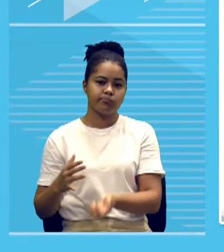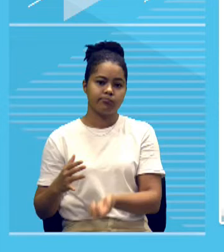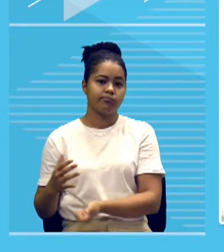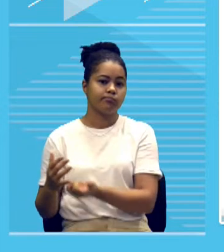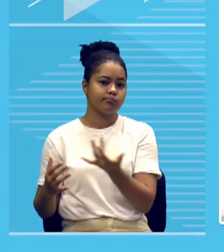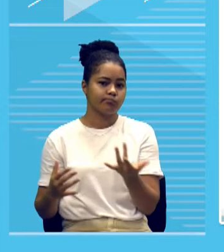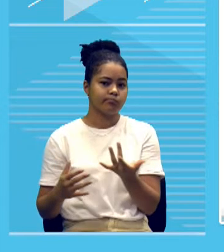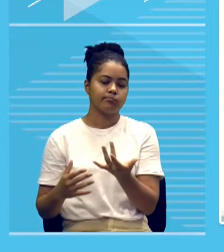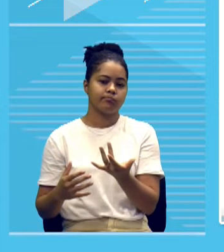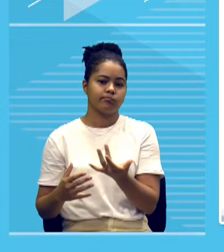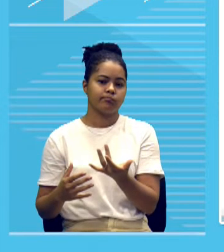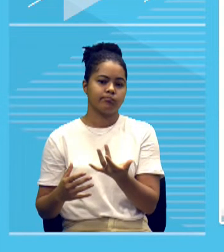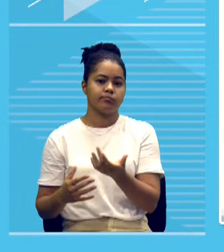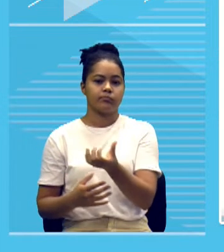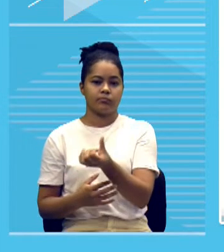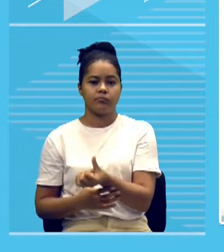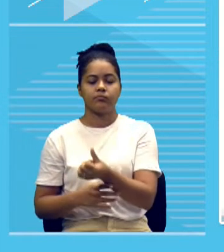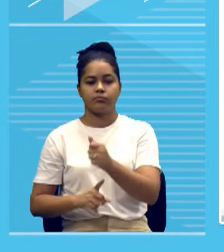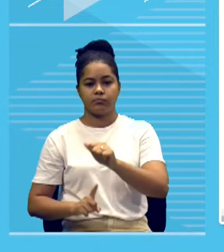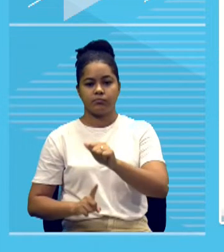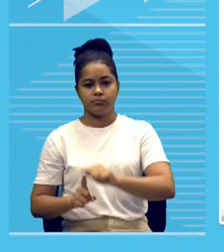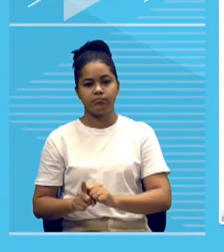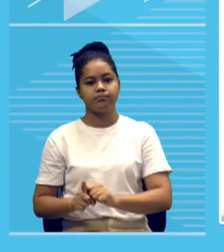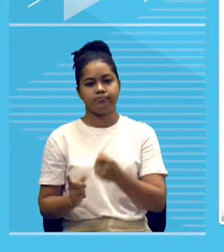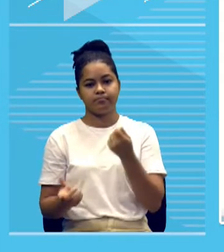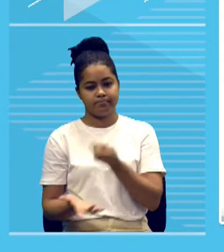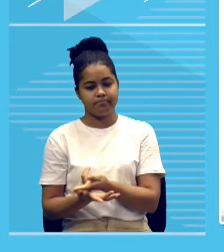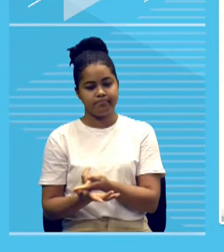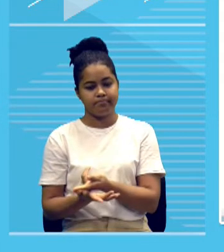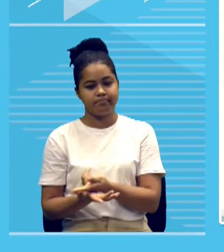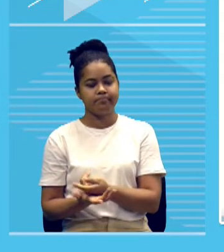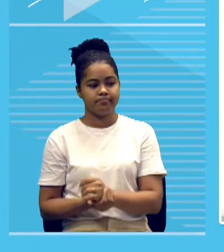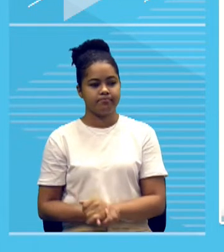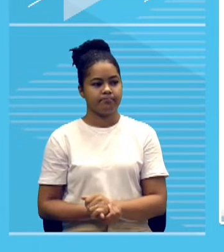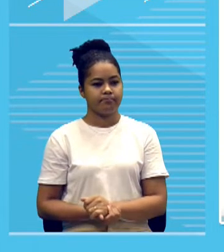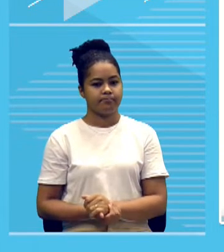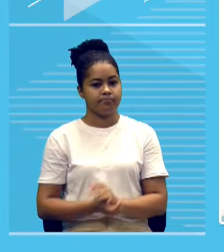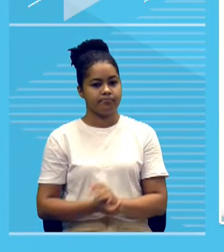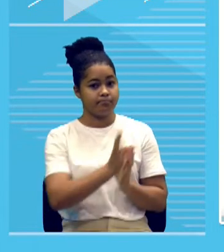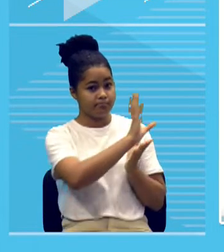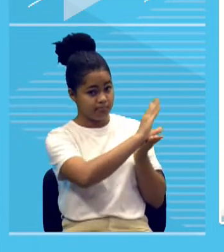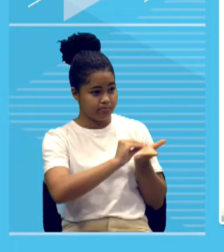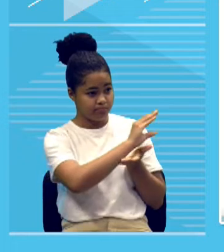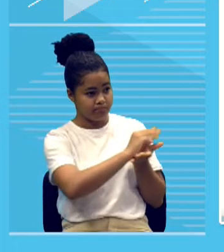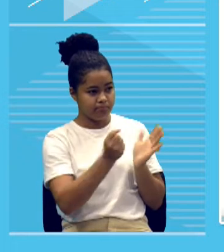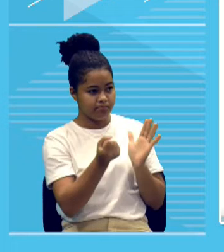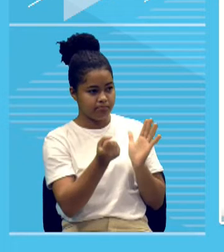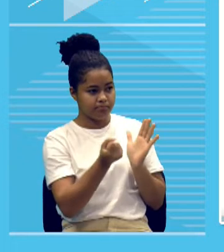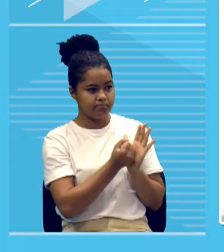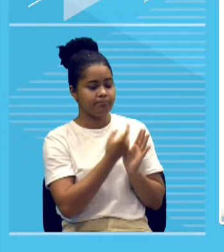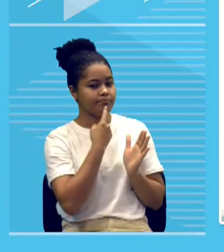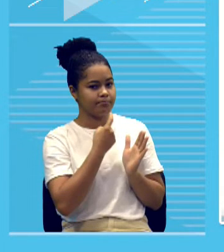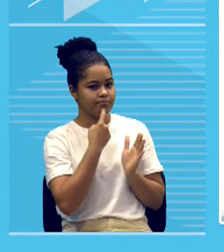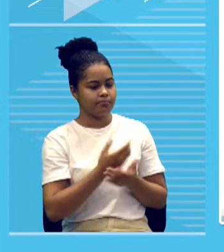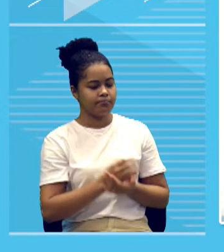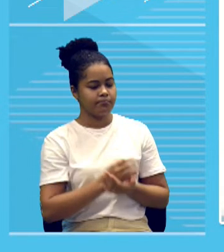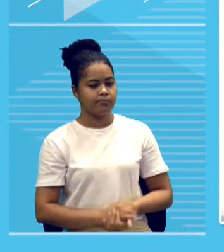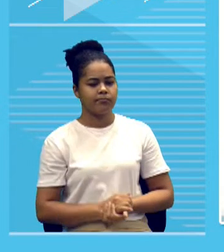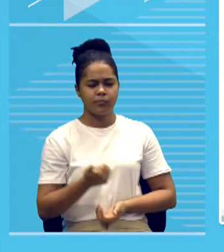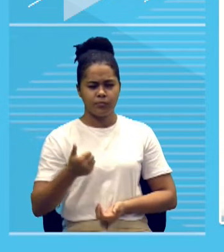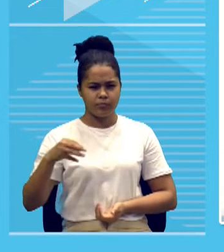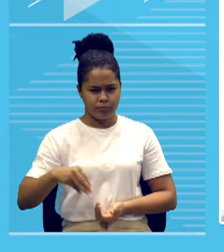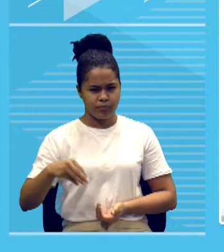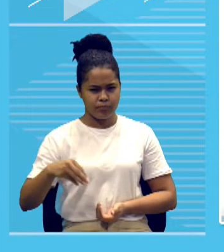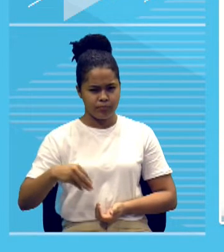pam pam pam pam e a nota para mim só o que eu destaquei de vermelho Tá bom eu vou